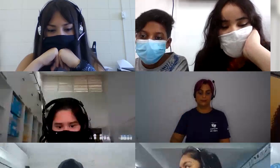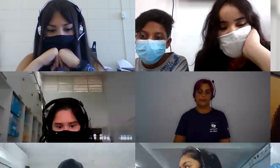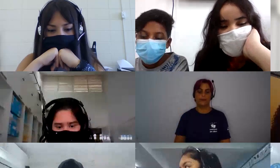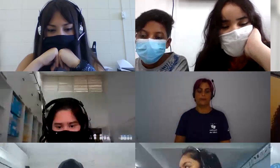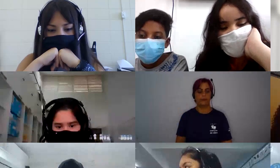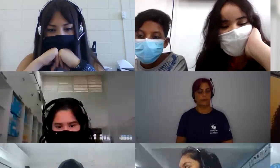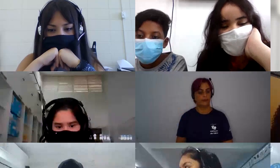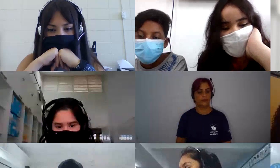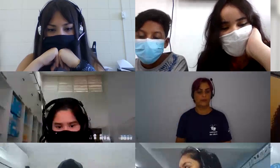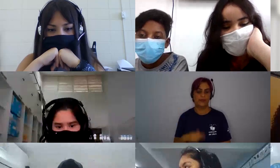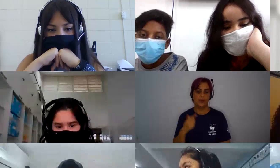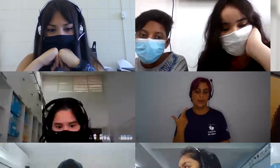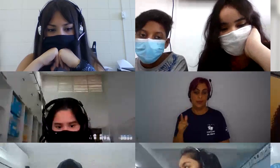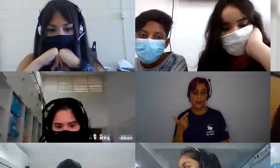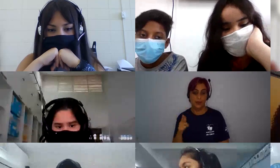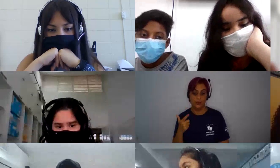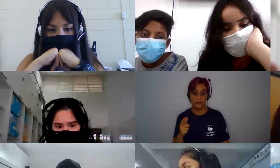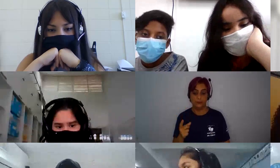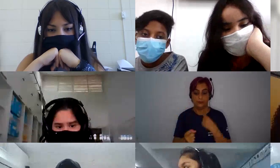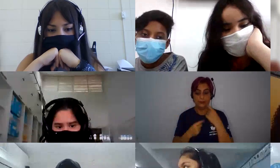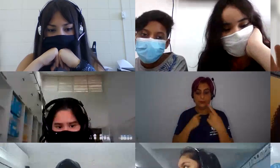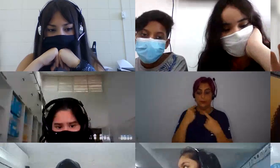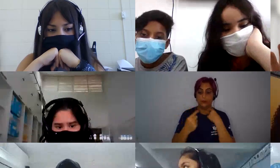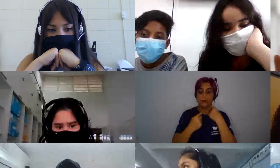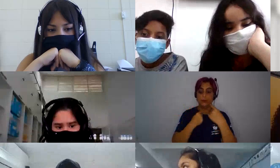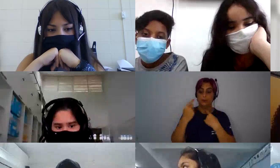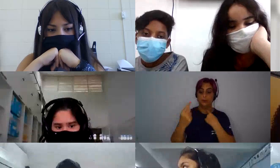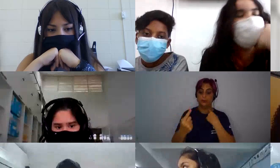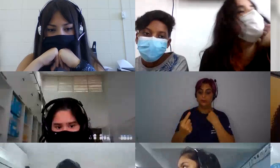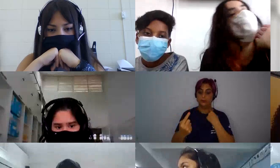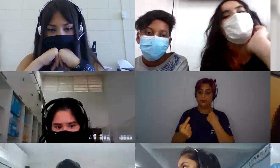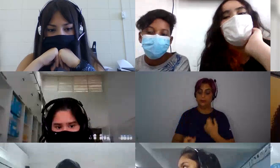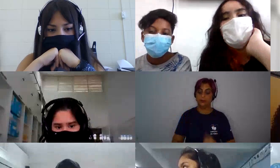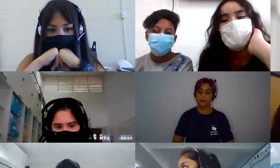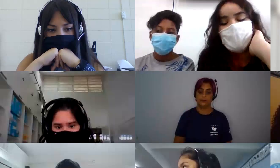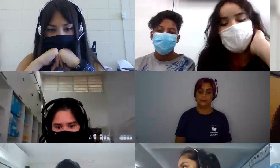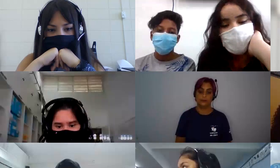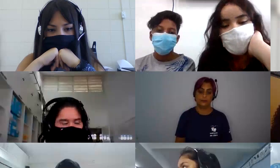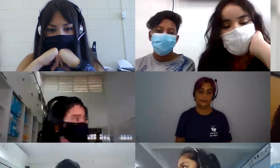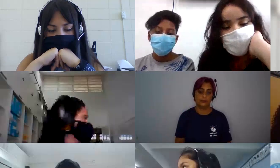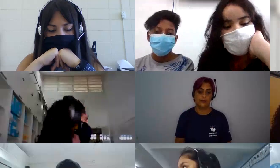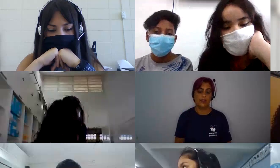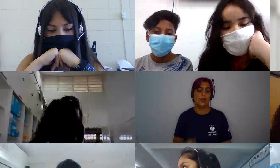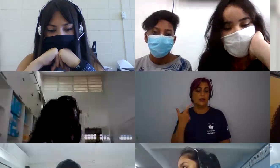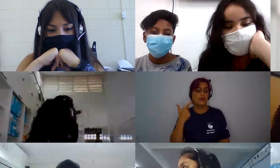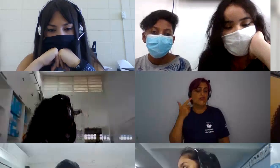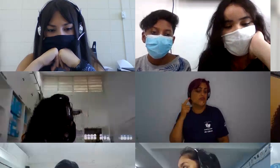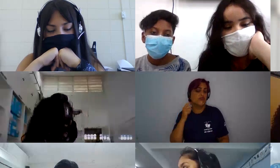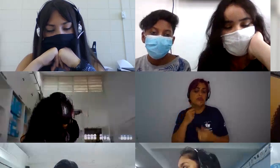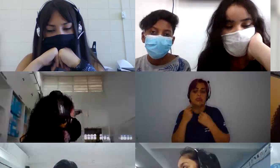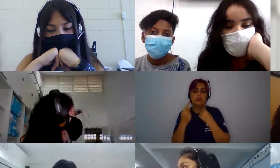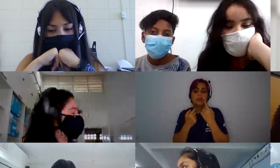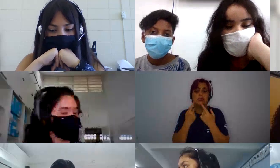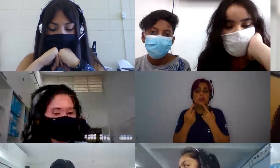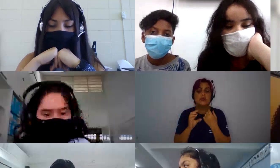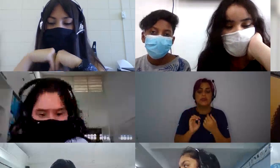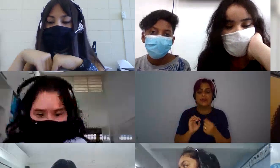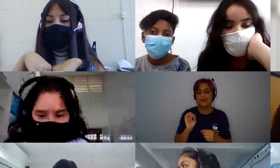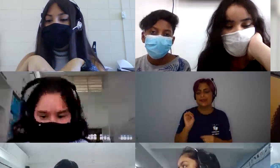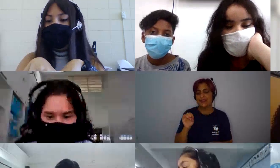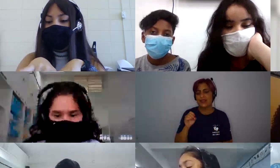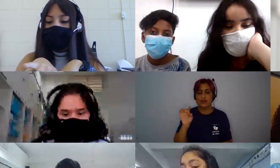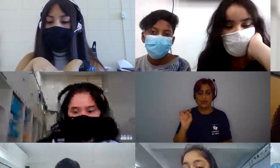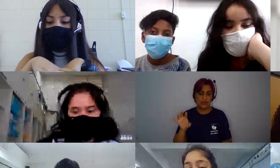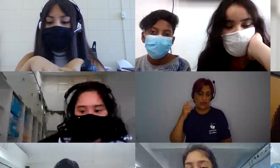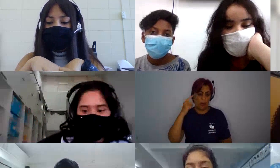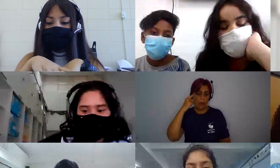Eu não tenho dúvida, Gabi, assim. E tem um colega do lado, já quero ver a opinião dos dois. Vamos lá. Eu não tenho dúvida, assim. É só um pensamento